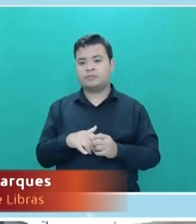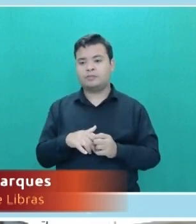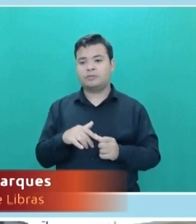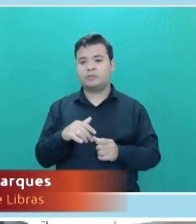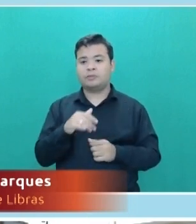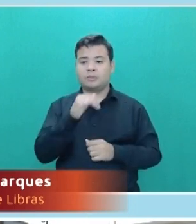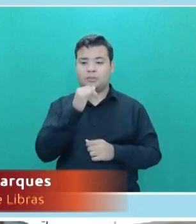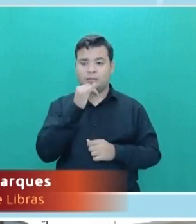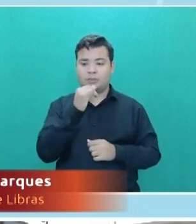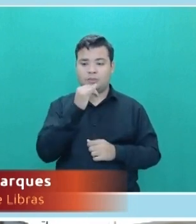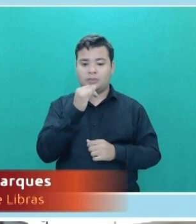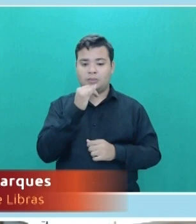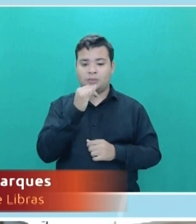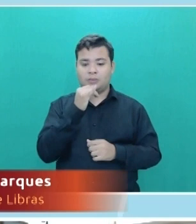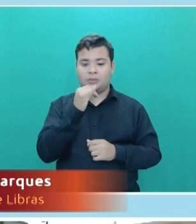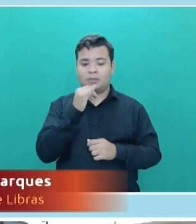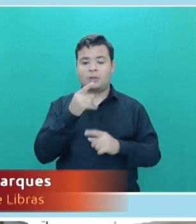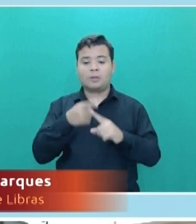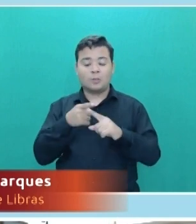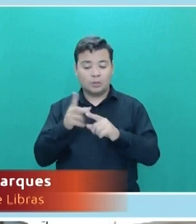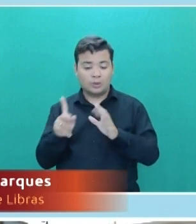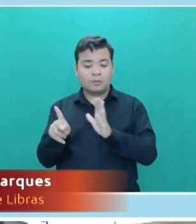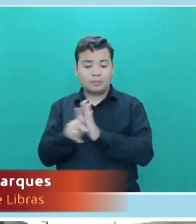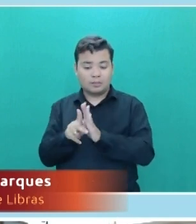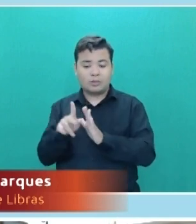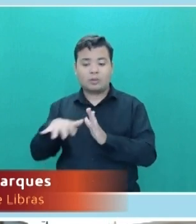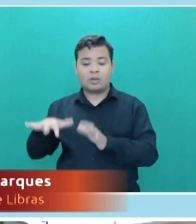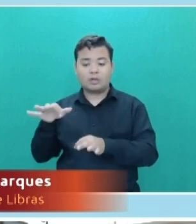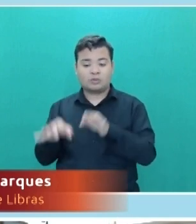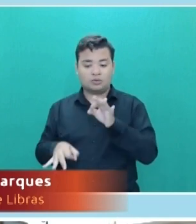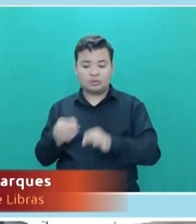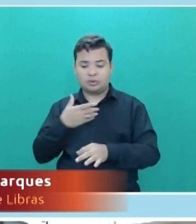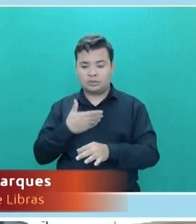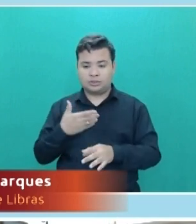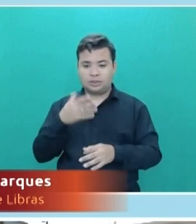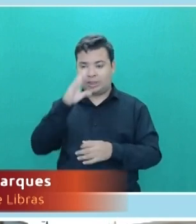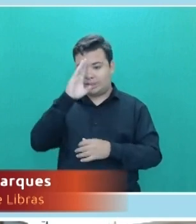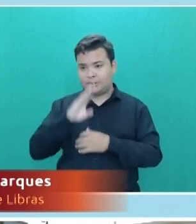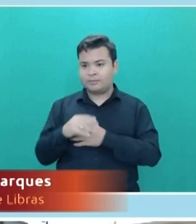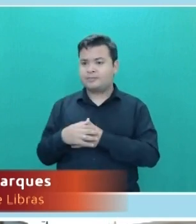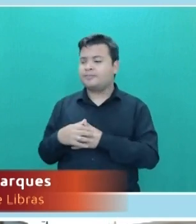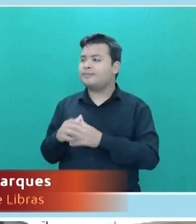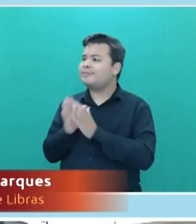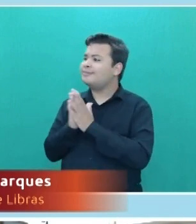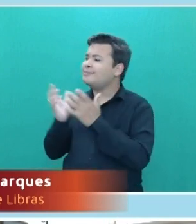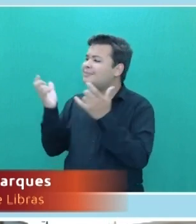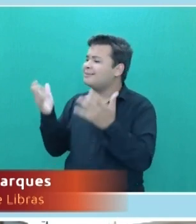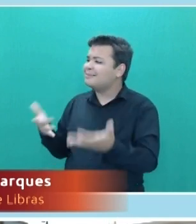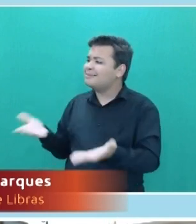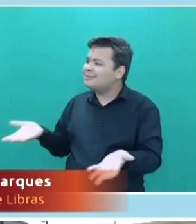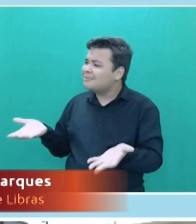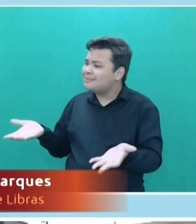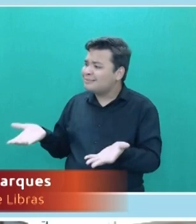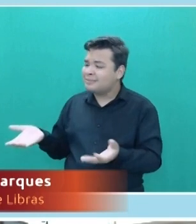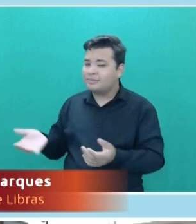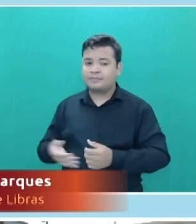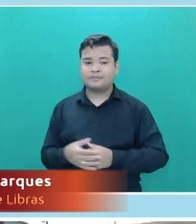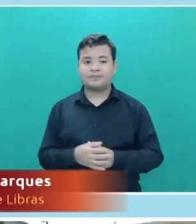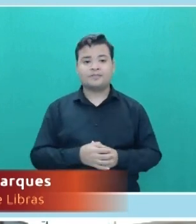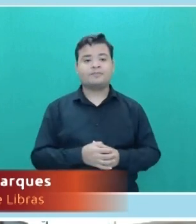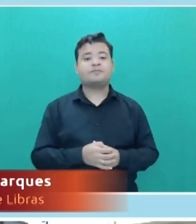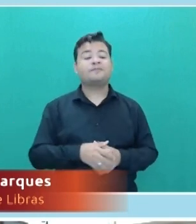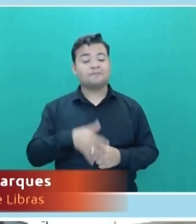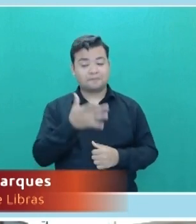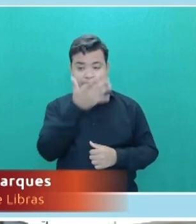beneficiário da justiça gratuita, né? Então, só traduz isso, Marco, para gente. Eu estava tentando procurar a melhor palavra. O